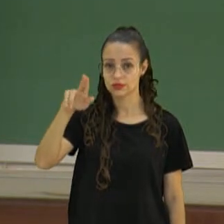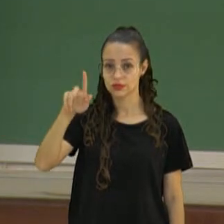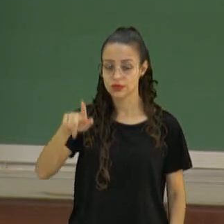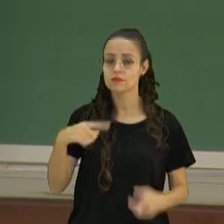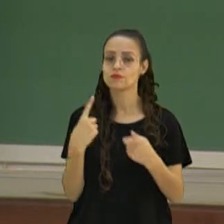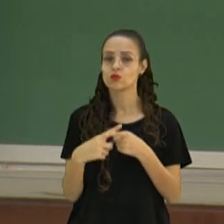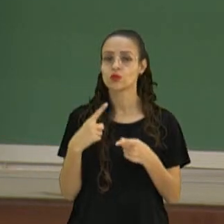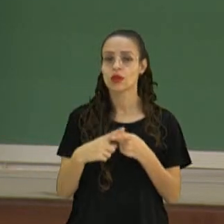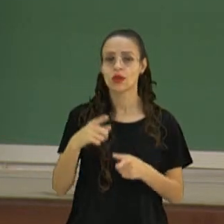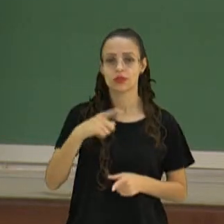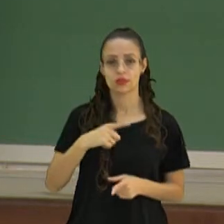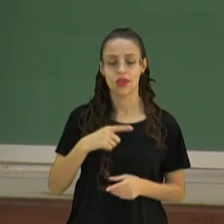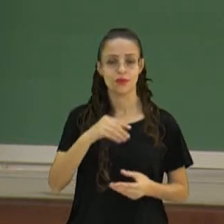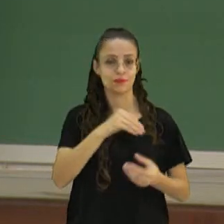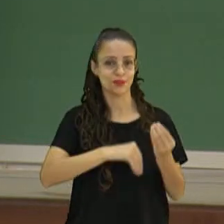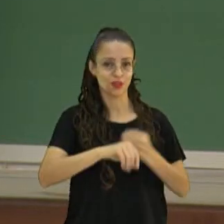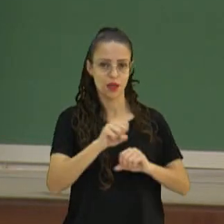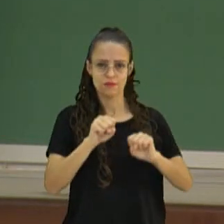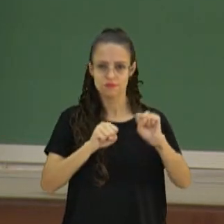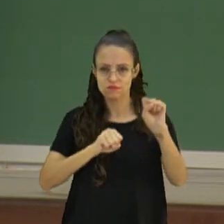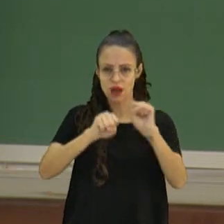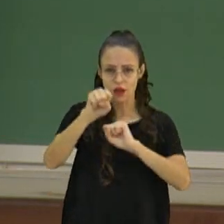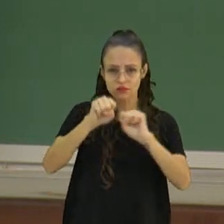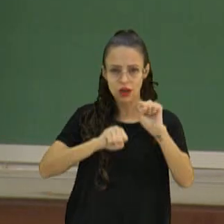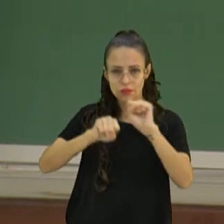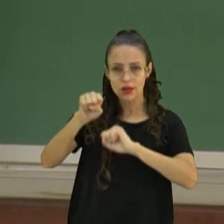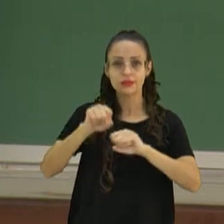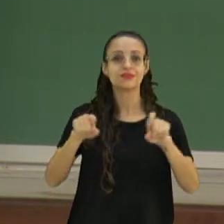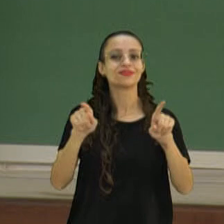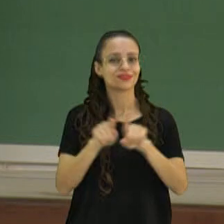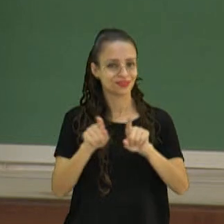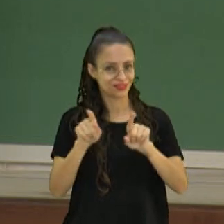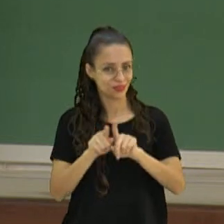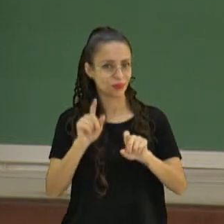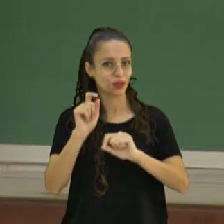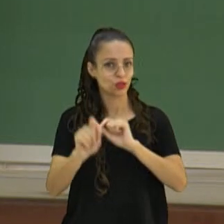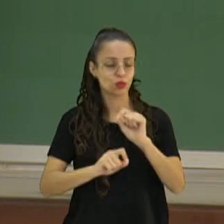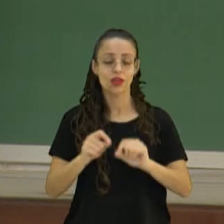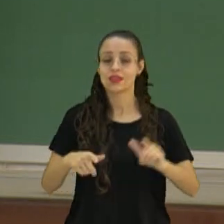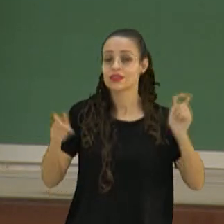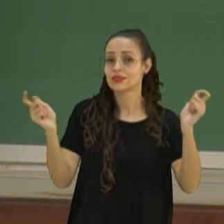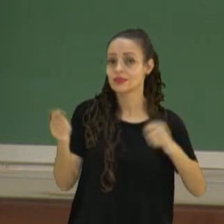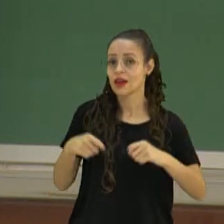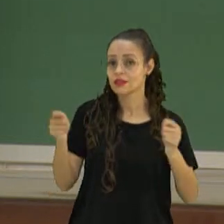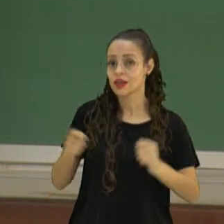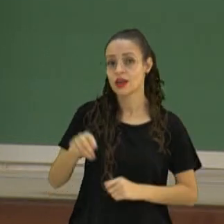envolve a modalidade de boxe, né, a trocação de socos, e também permite a